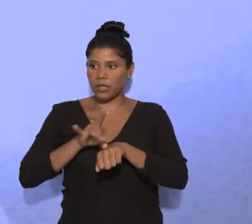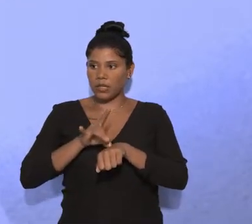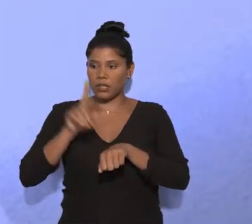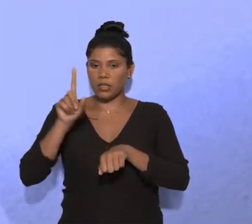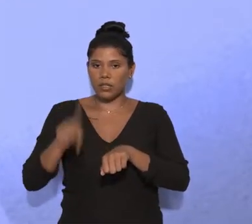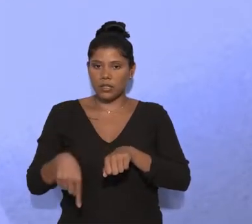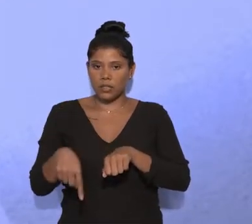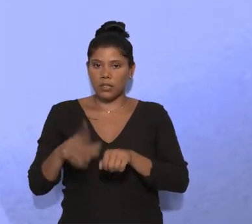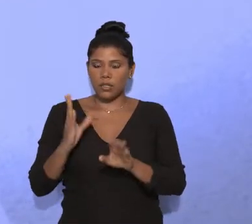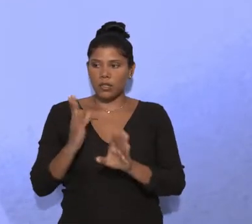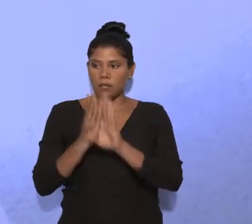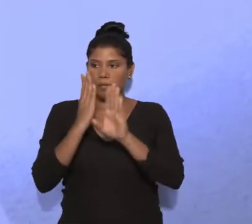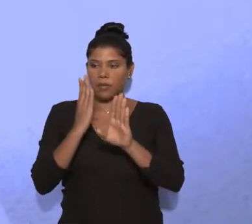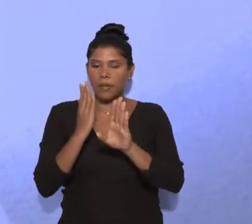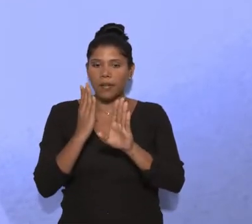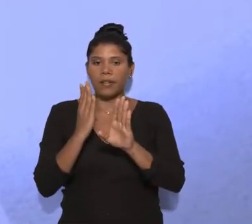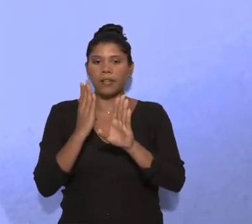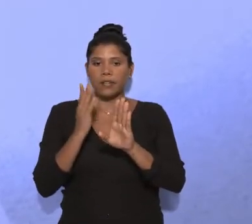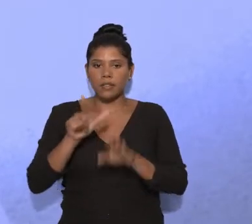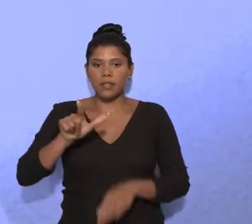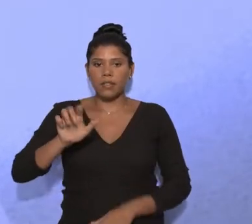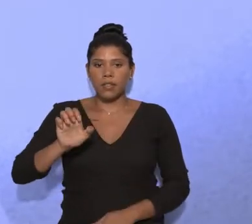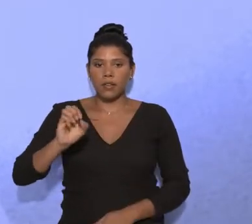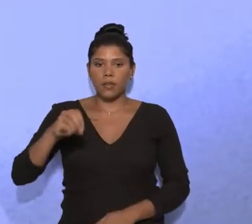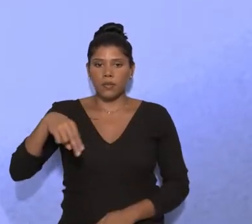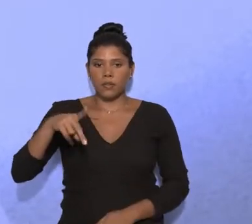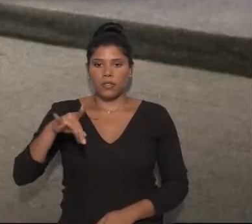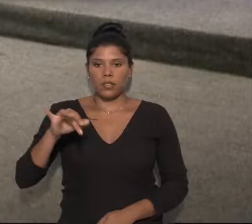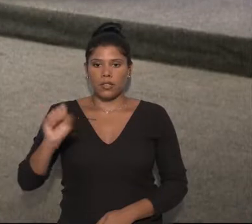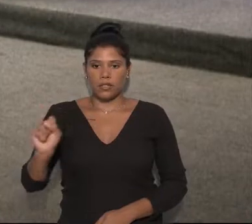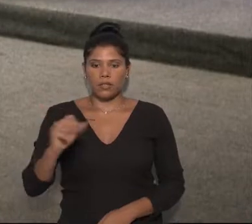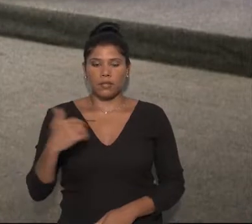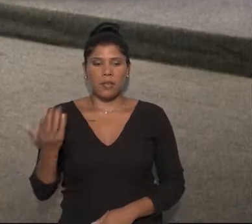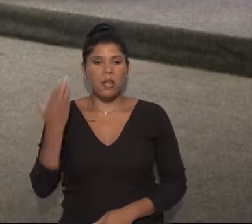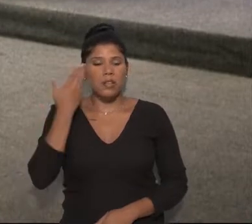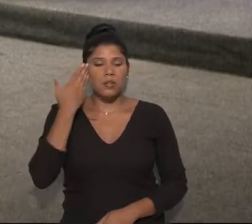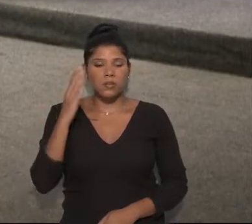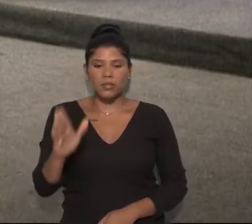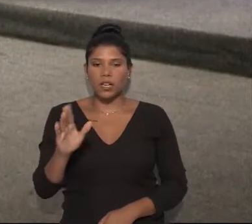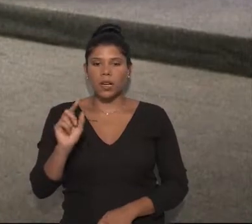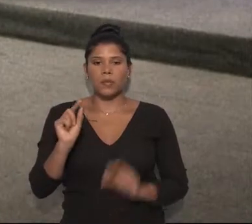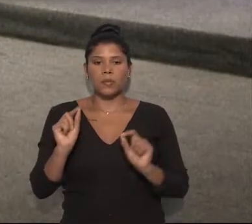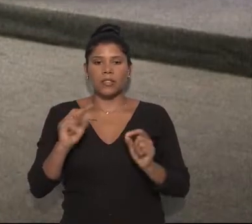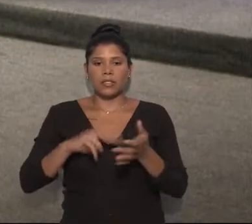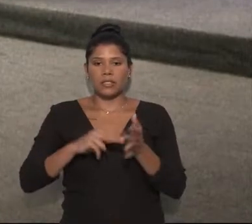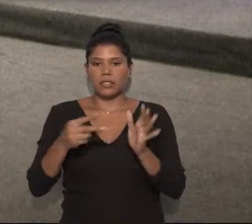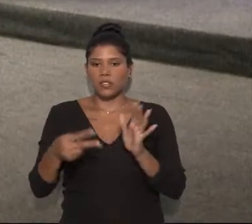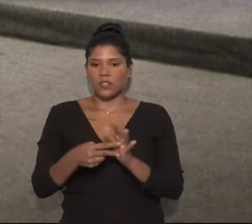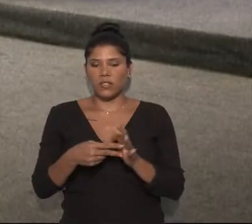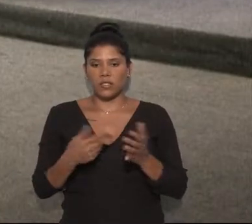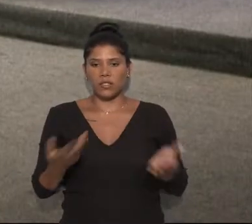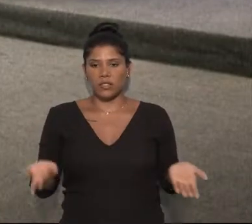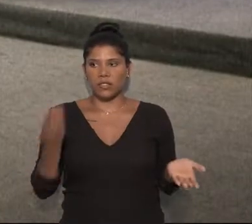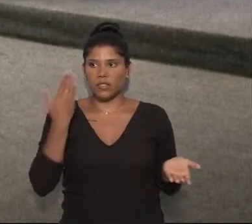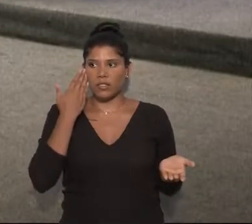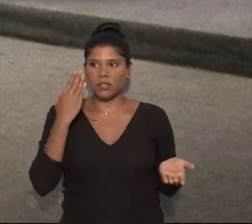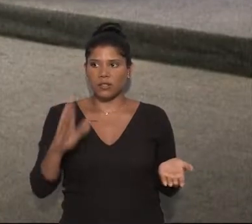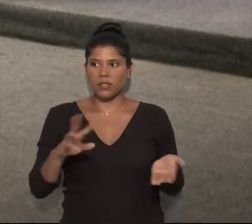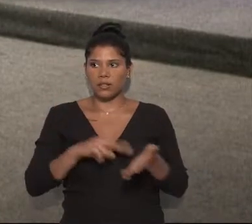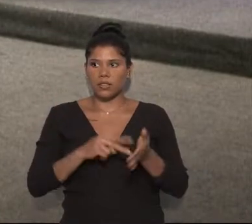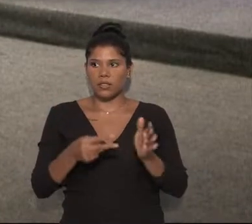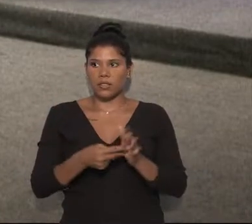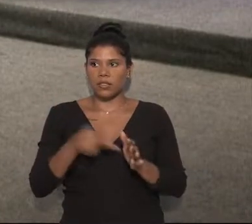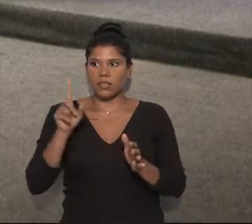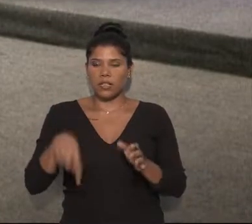ao Diamante Negro, Leônidas da Silva. Eu acho que ele não sabe, né, o significado da camisa que ele está vestindo. Com certeza não sabe. É um